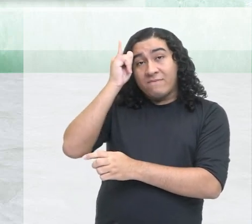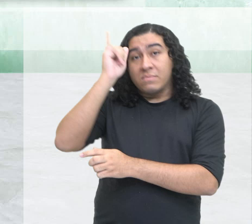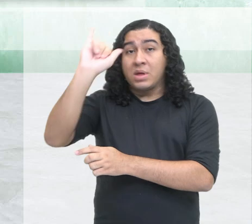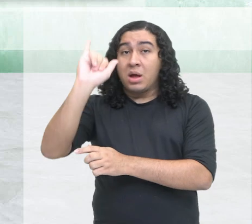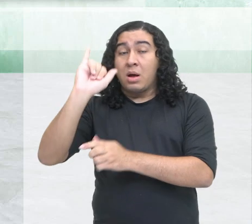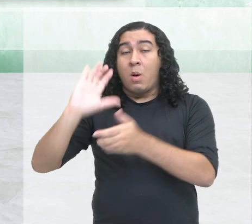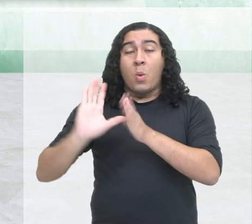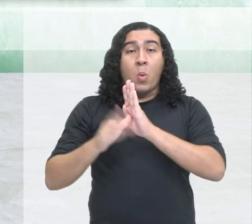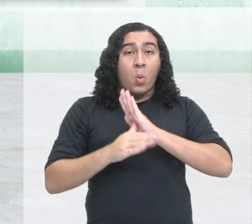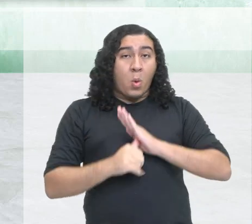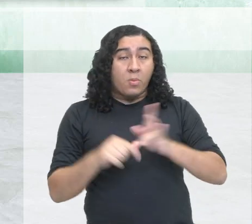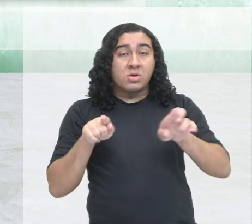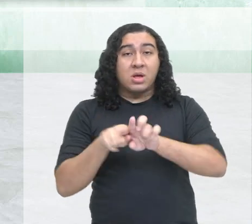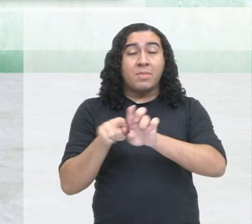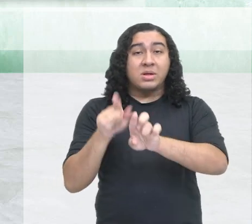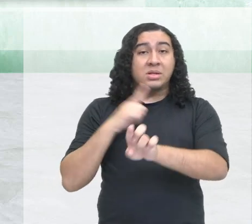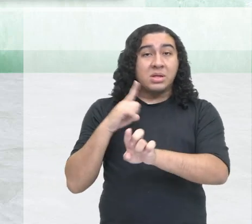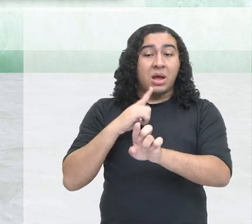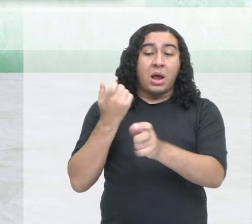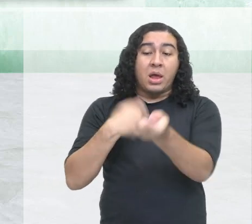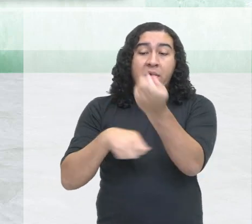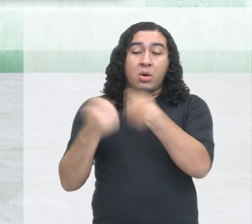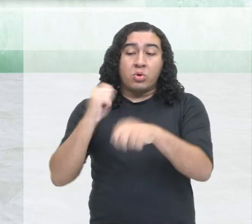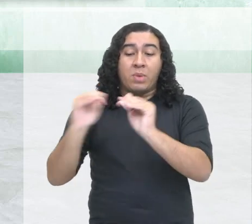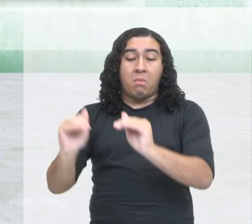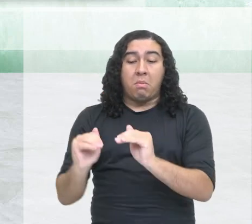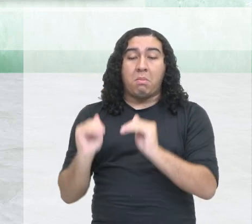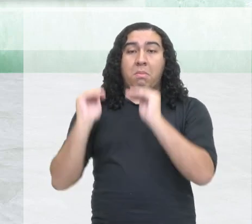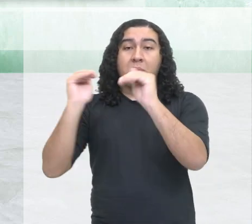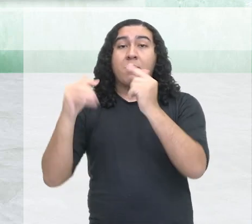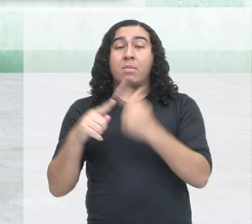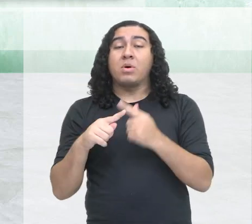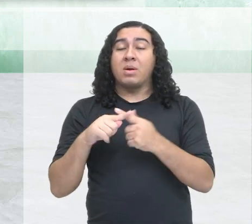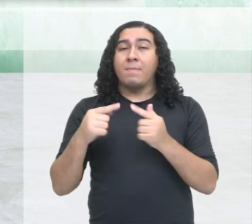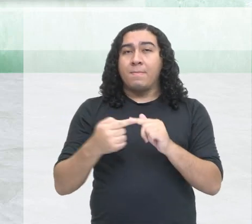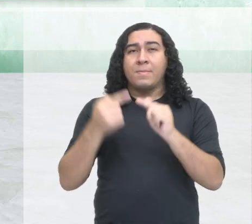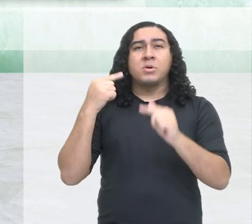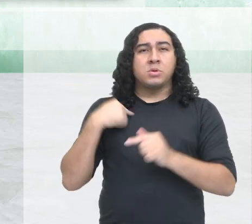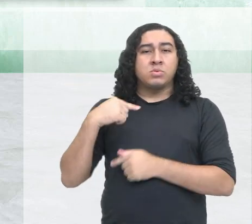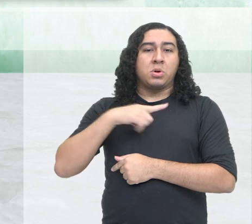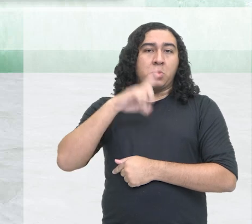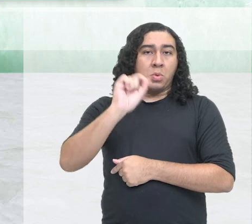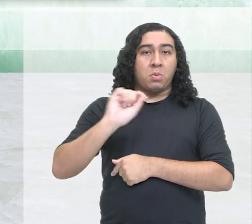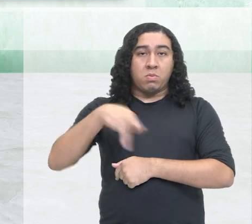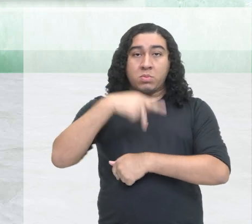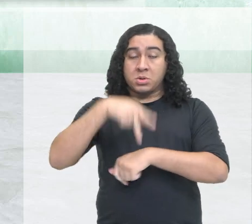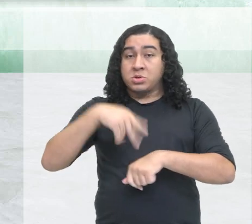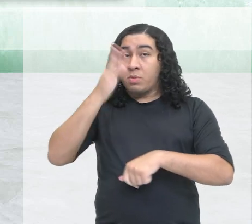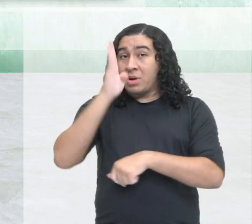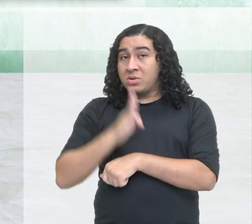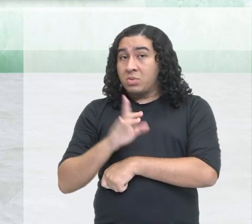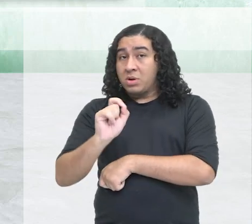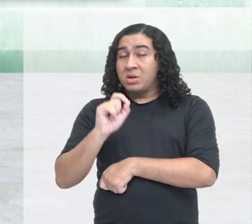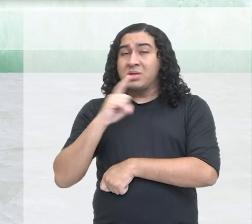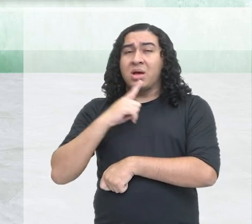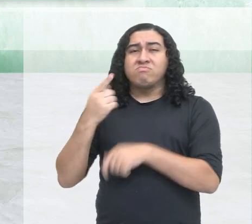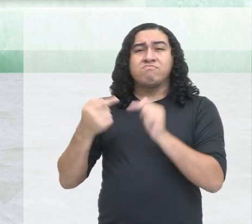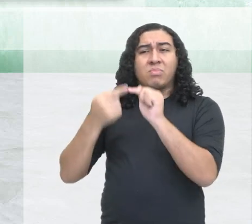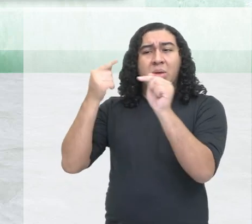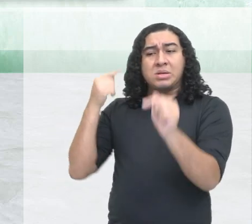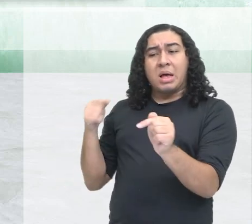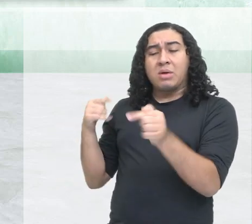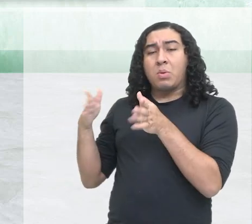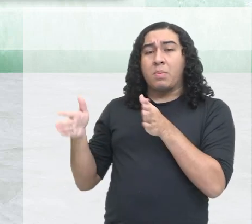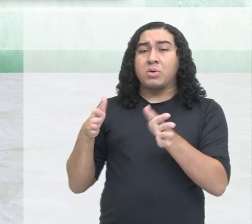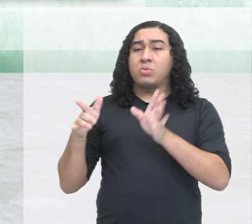e modernizar a economia. Afinal de contas, você tem, né, o Brasil vindo de um período